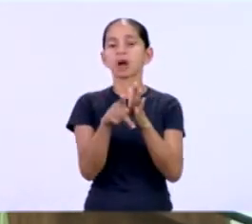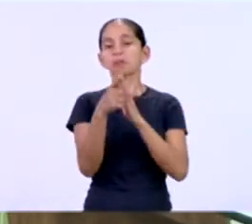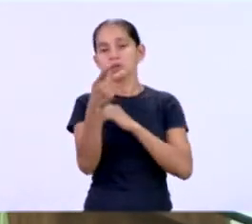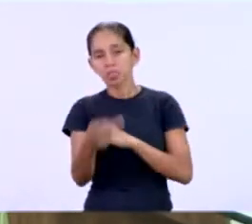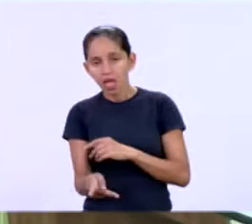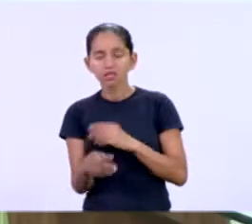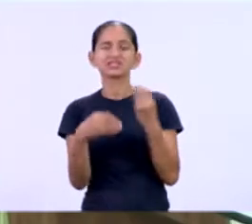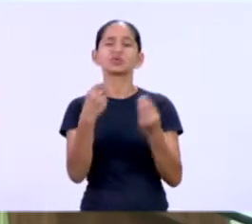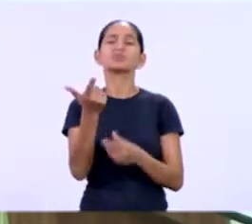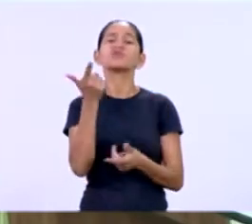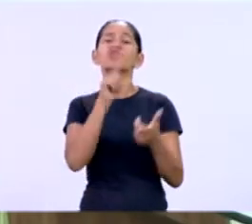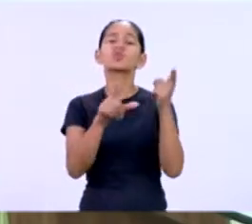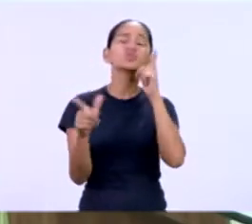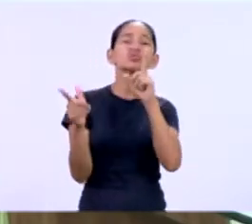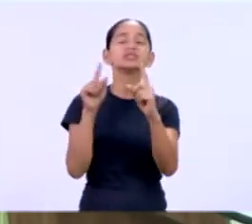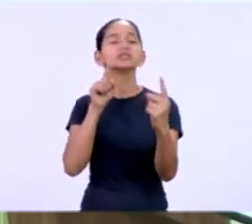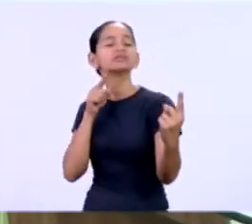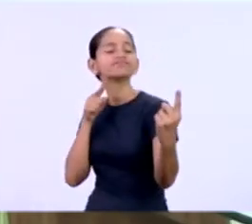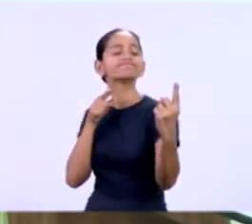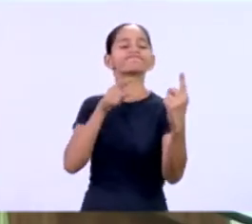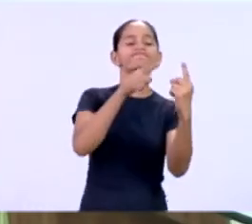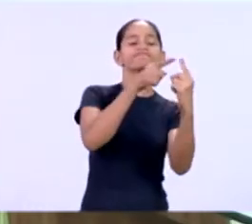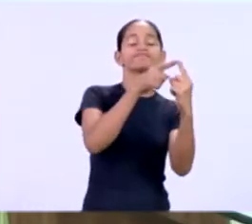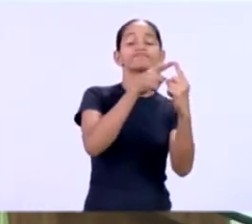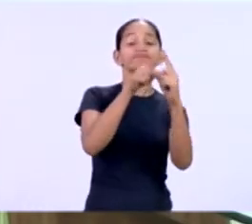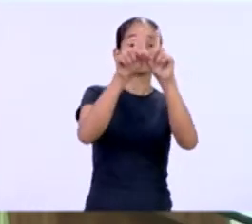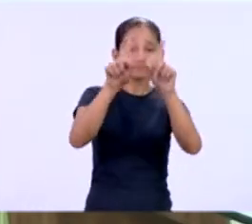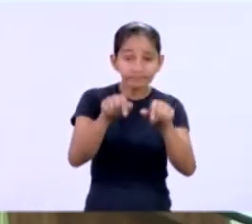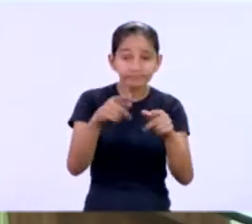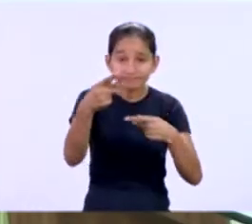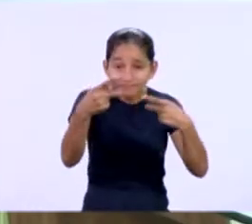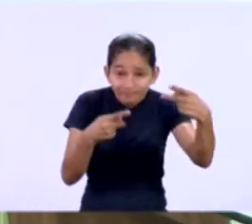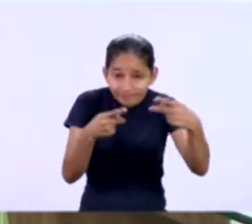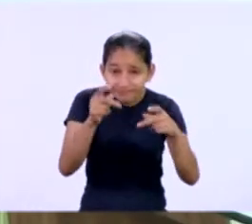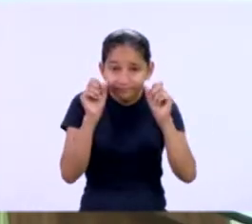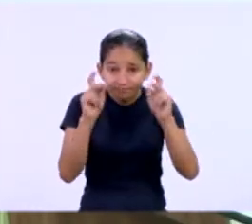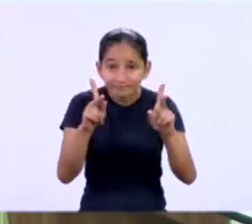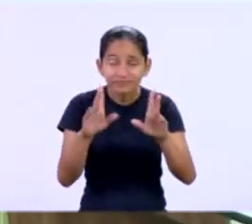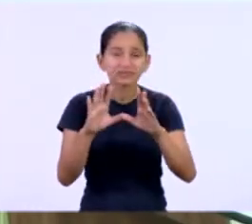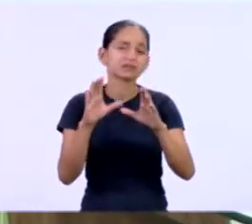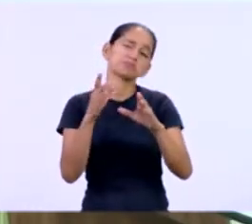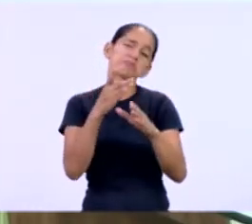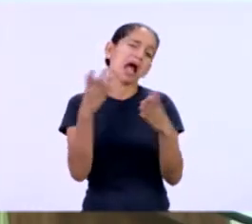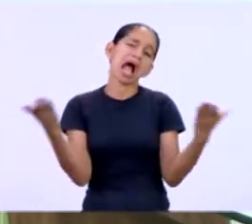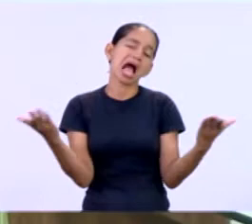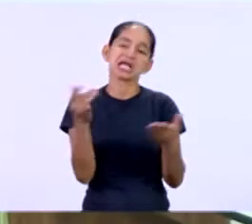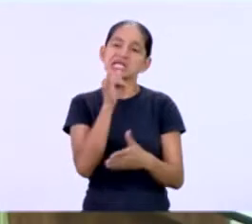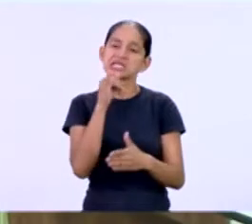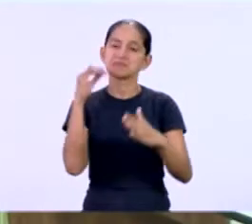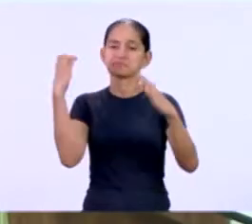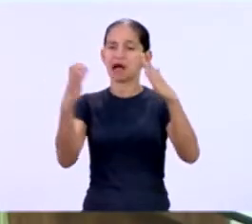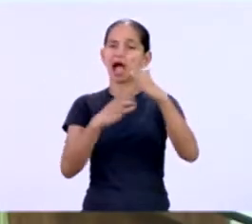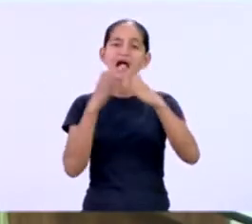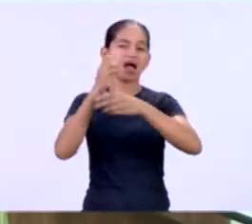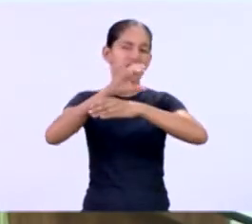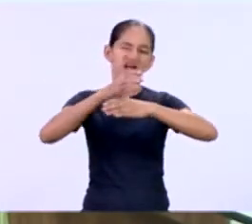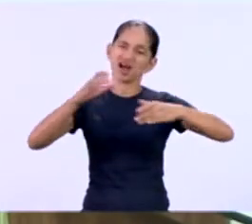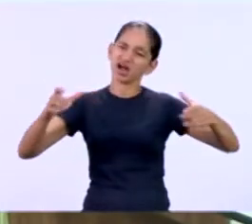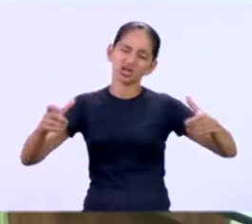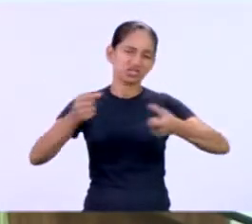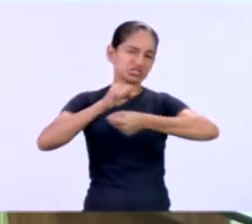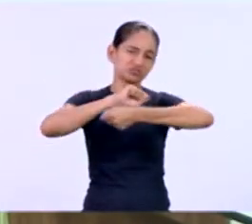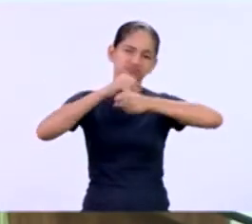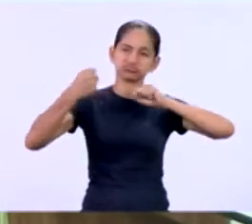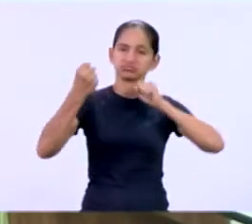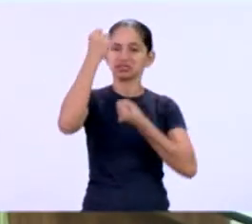para alcançá-los. Esse seria o planejamento. Isso no aspecto grande, tá? No aspecto macro.